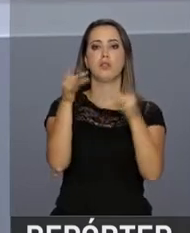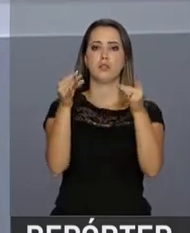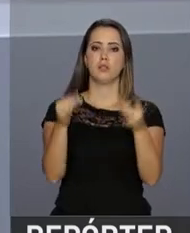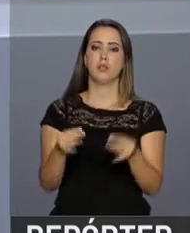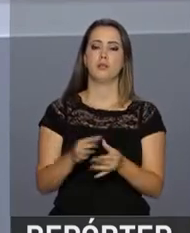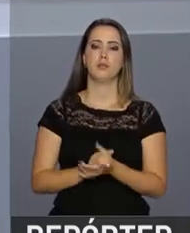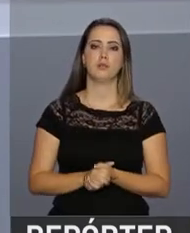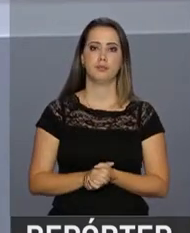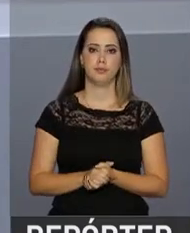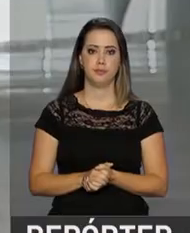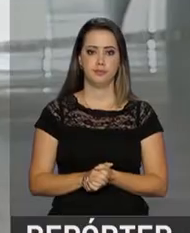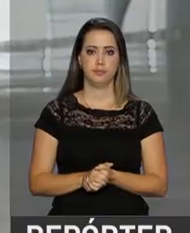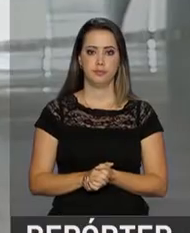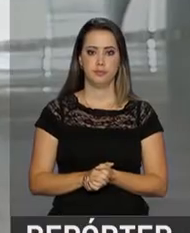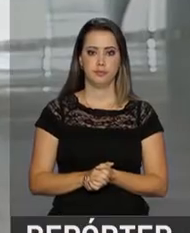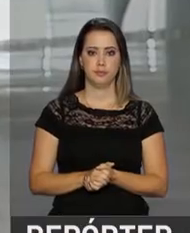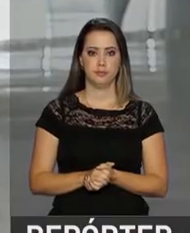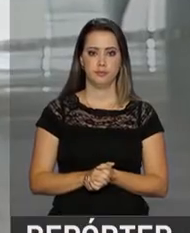informações